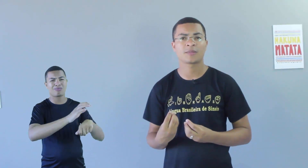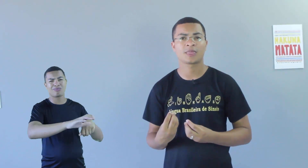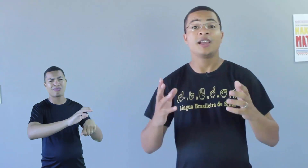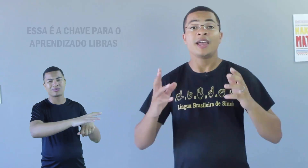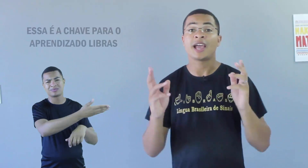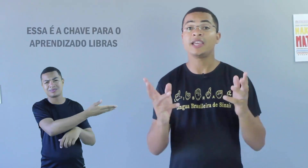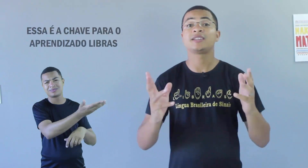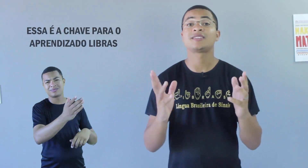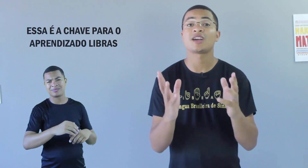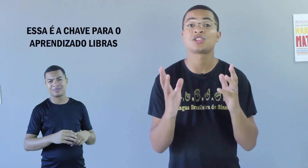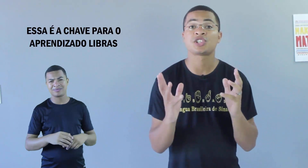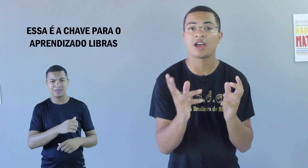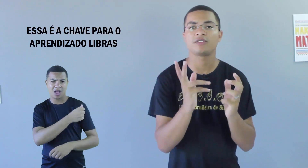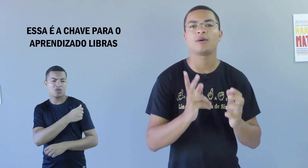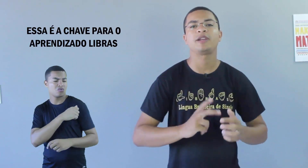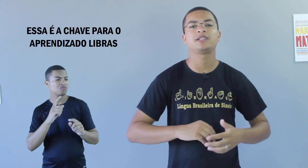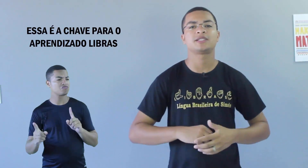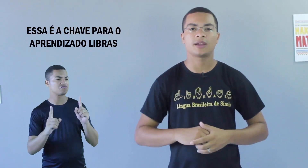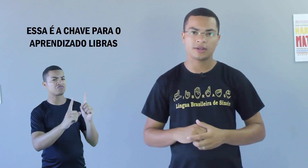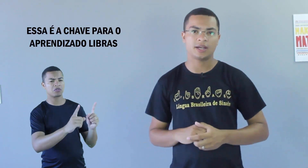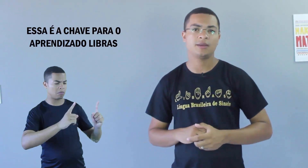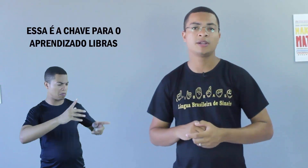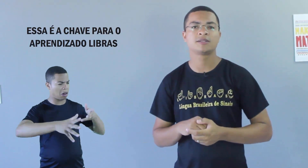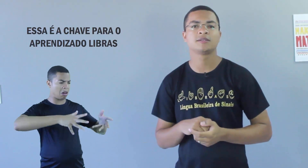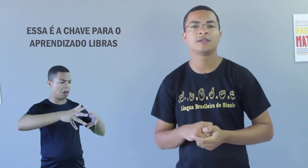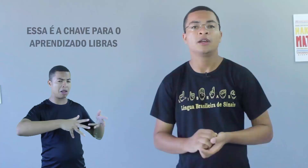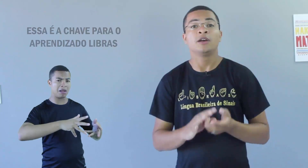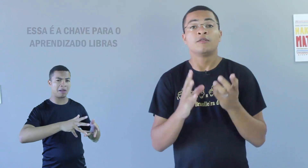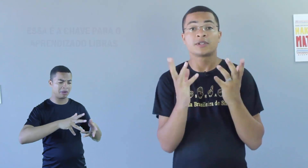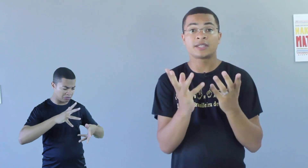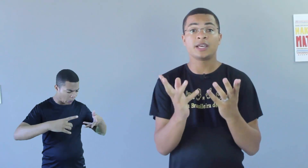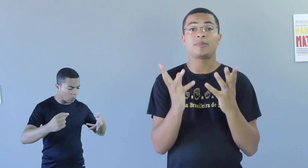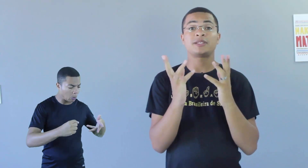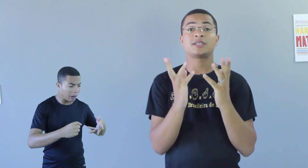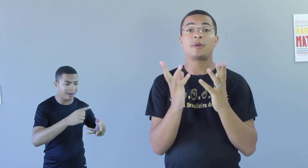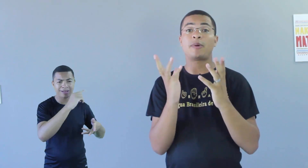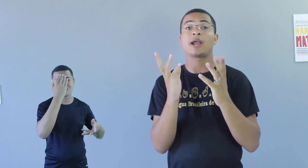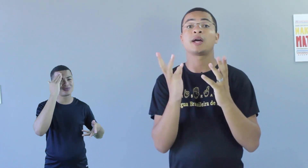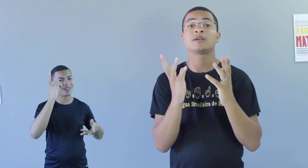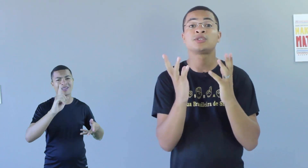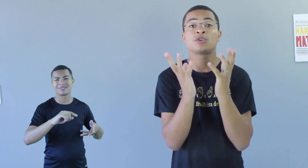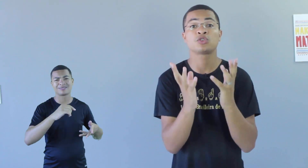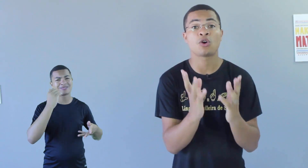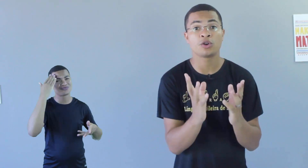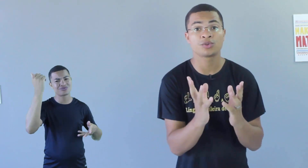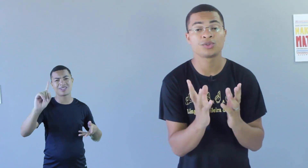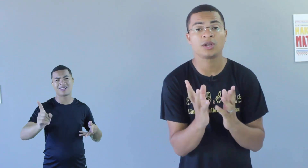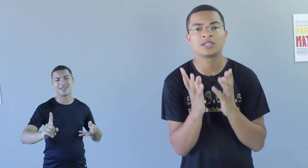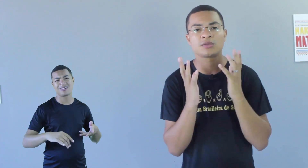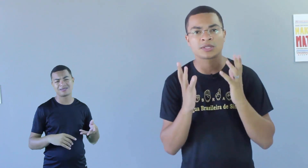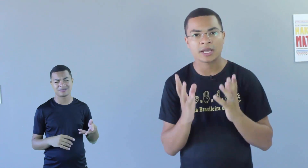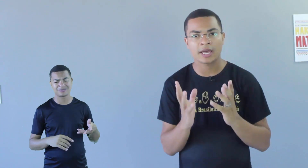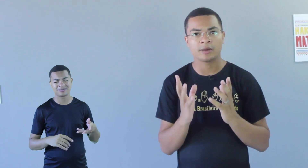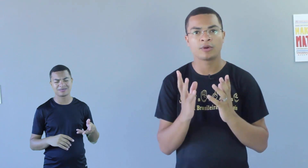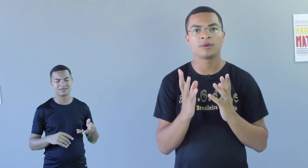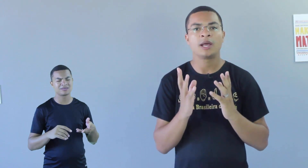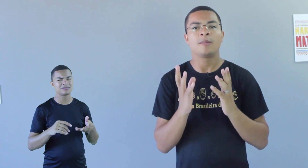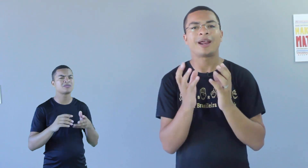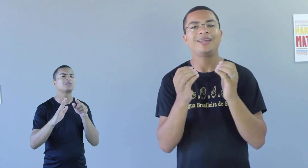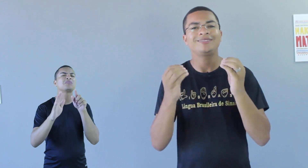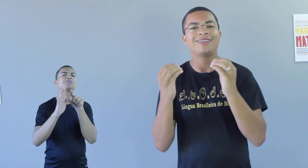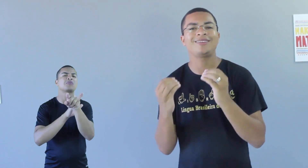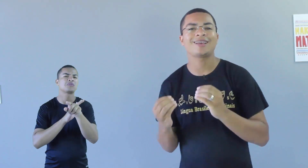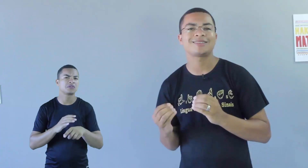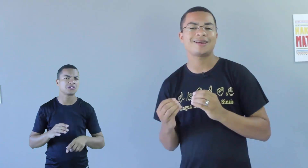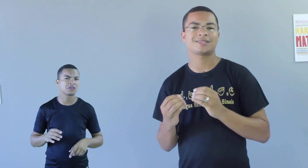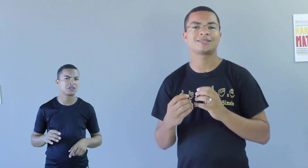falando? É aí que está a chave do aprendizado da Libras. Você precisa preparar seus olhos e seu cérebro